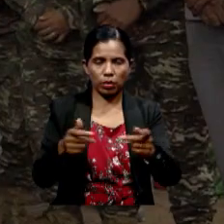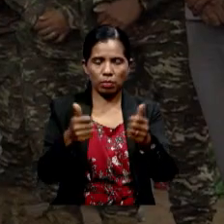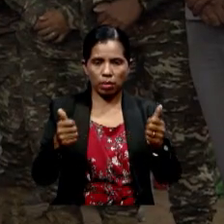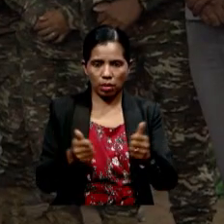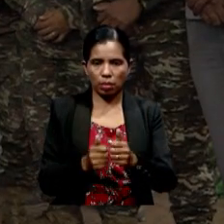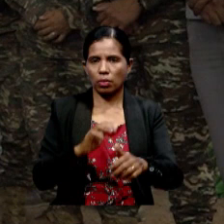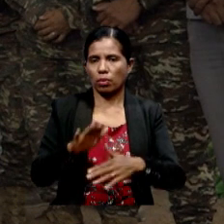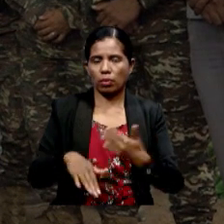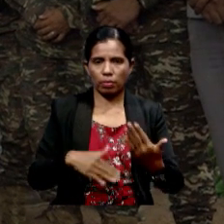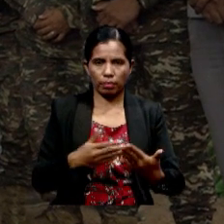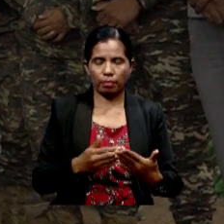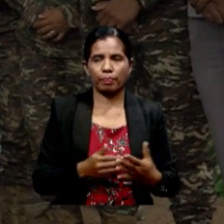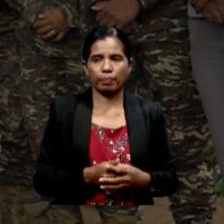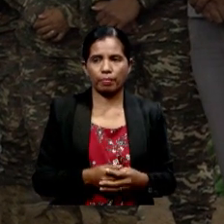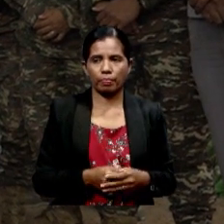sirahoto.